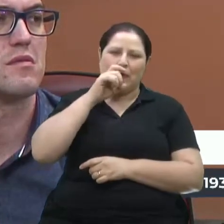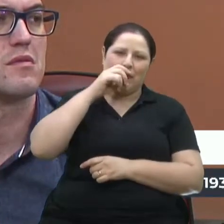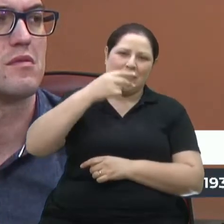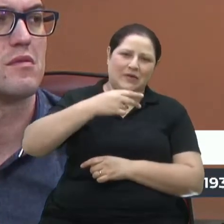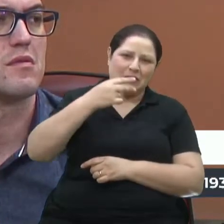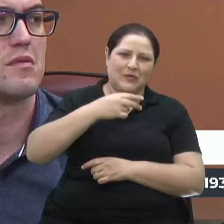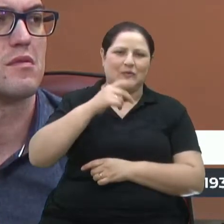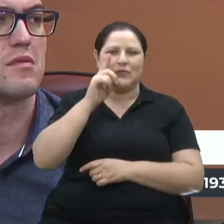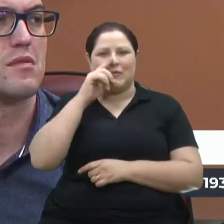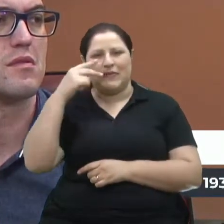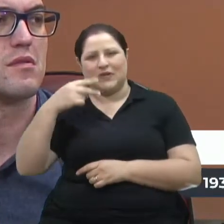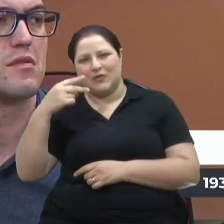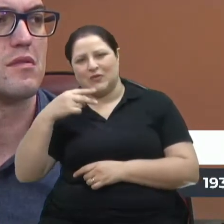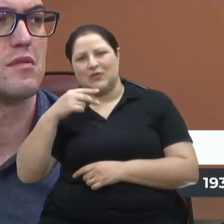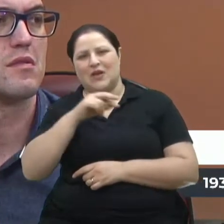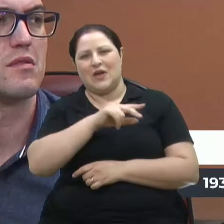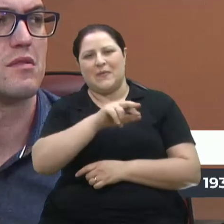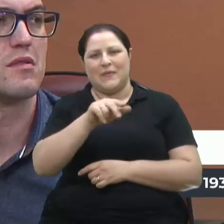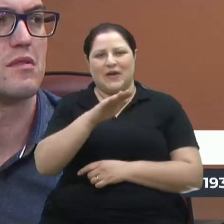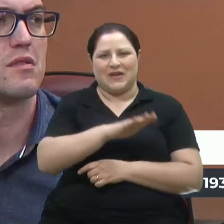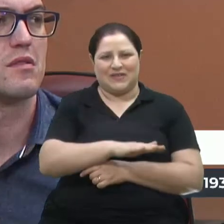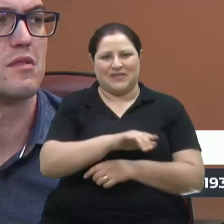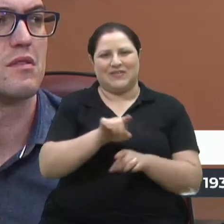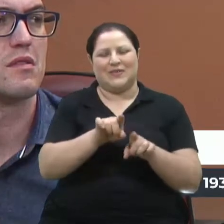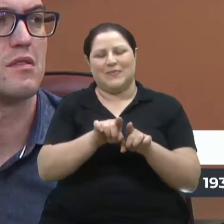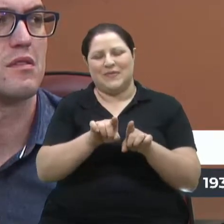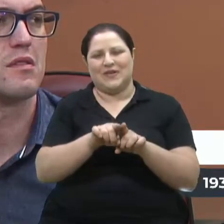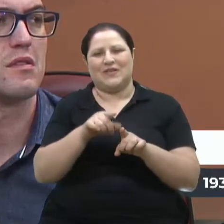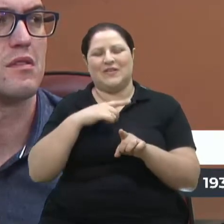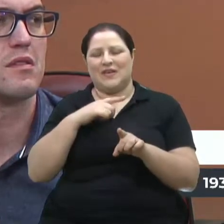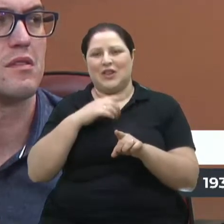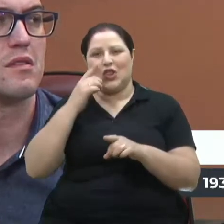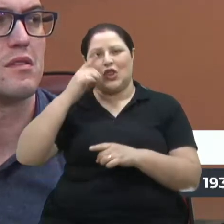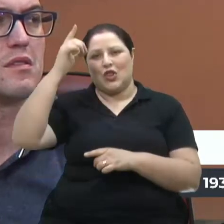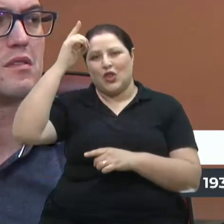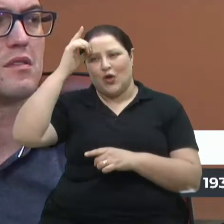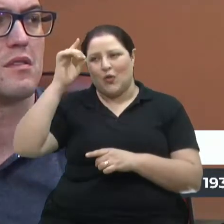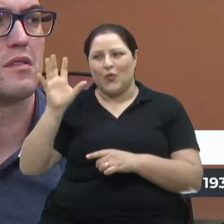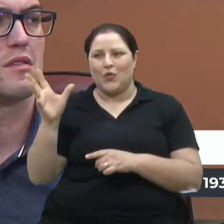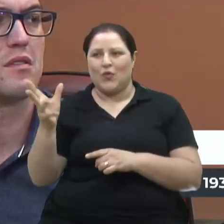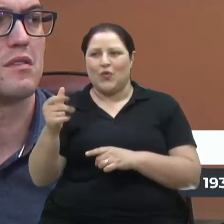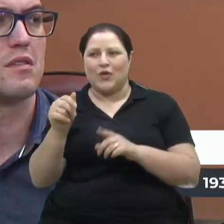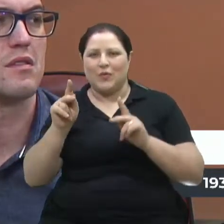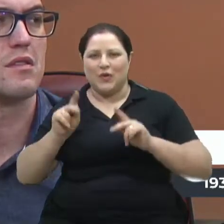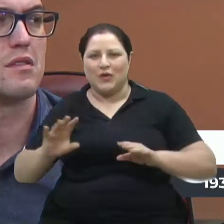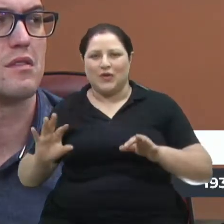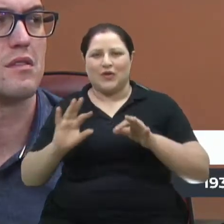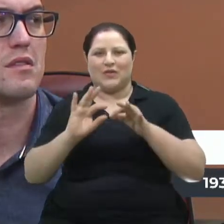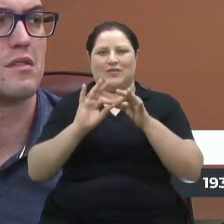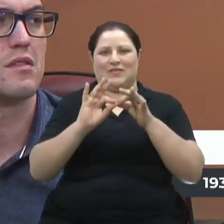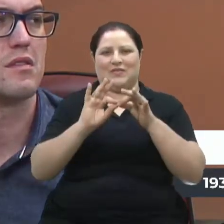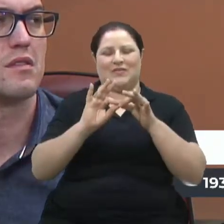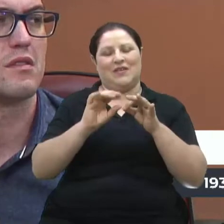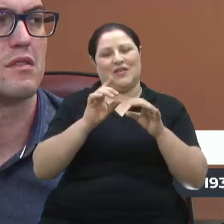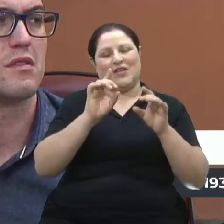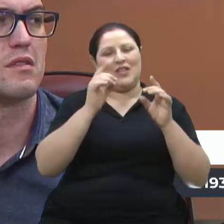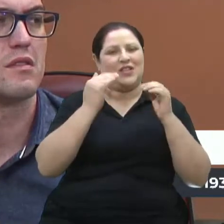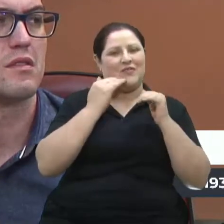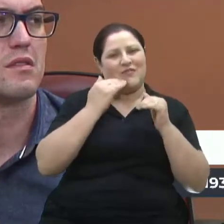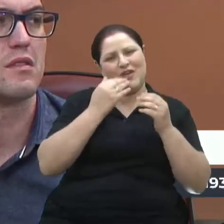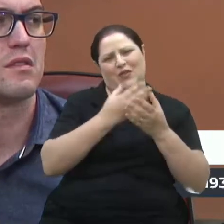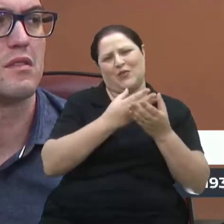mãe de coração, e suas irmãzinhas. O Guilherme tinha o dom de unir as pessoas. Defeitos? Tinha vários, mas quem não tem? Sua